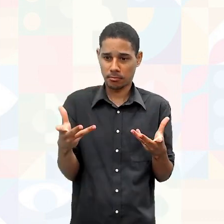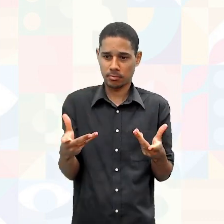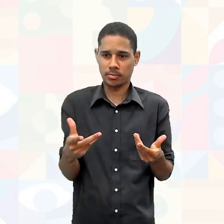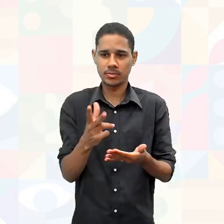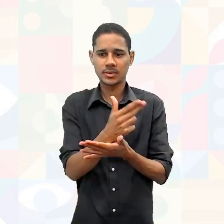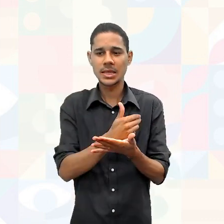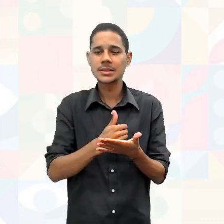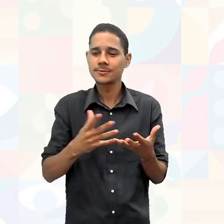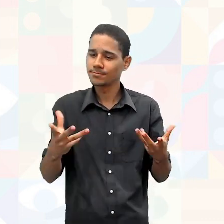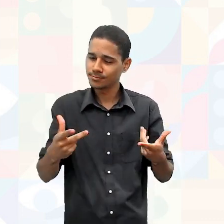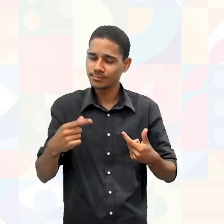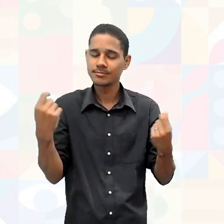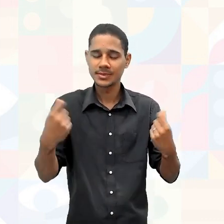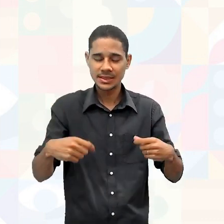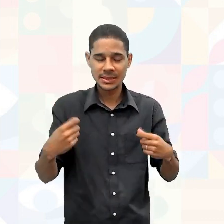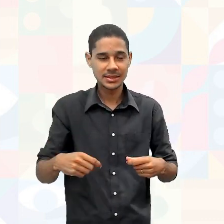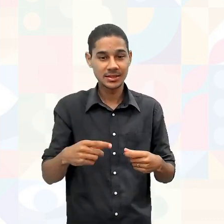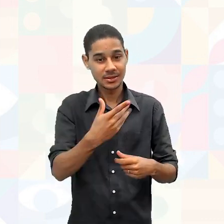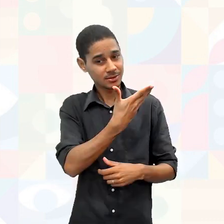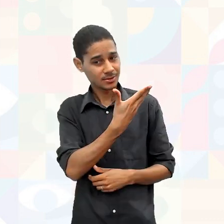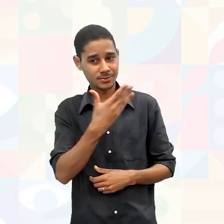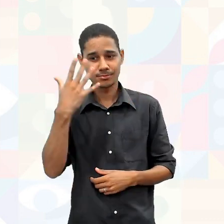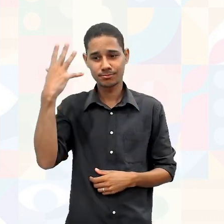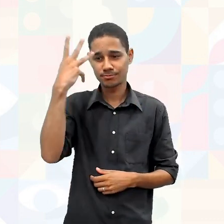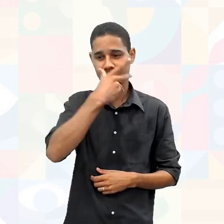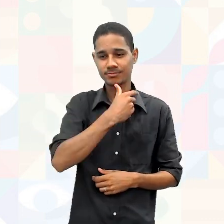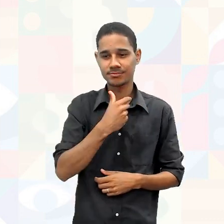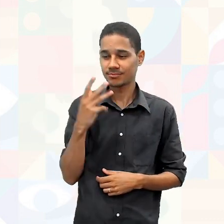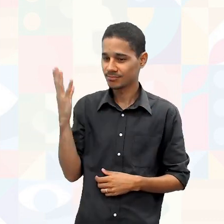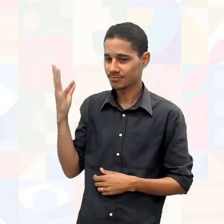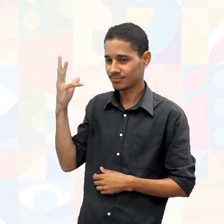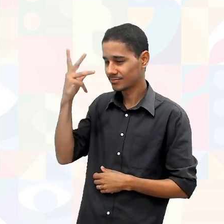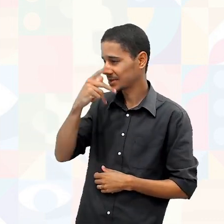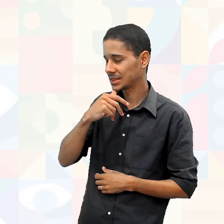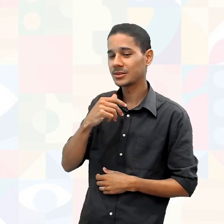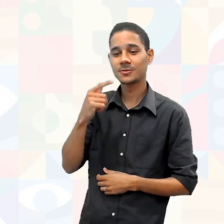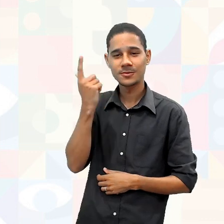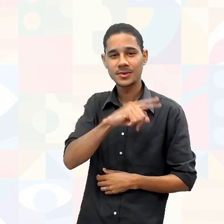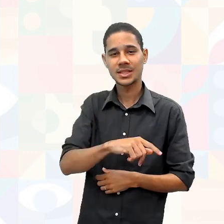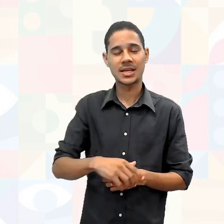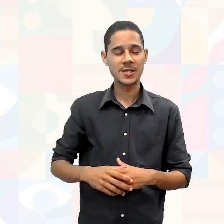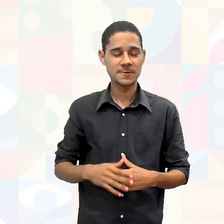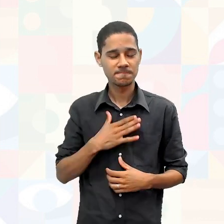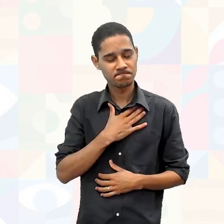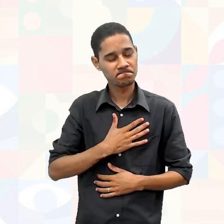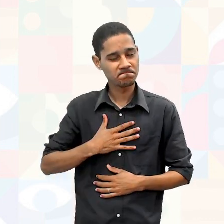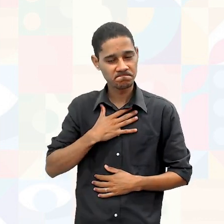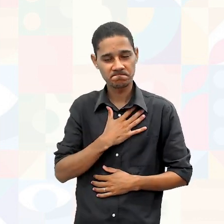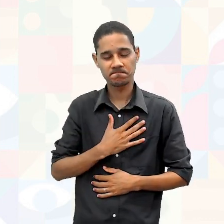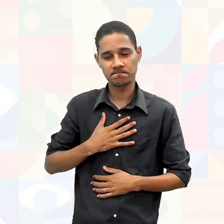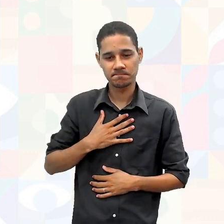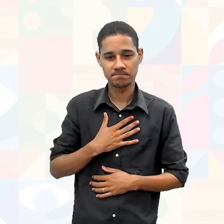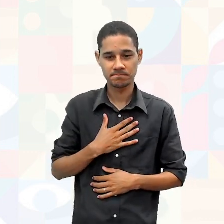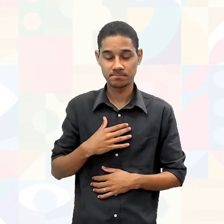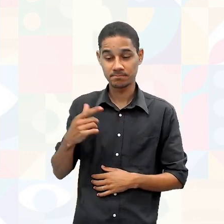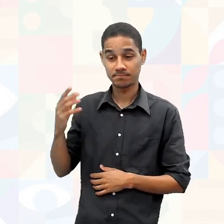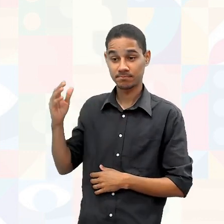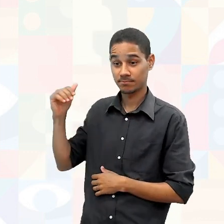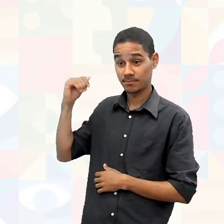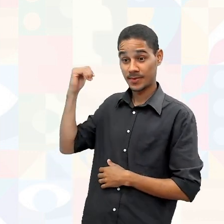para a obtenção de resultados satisfatórios como esse que a gente está vendo nessas fotografias, né? Ali ainda na fase